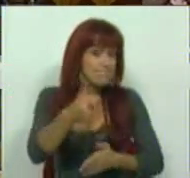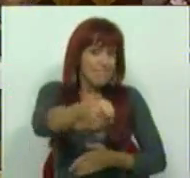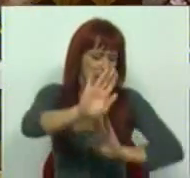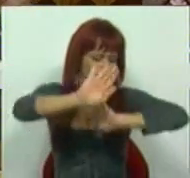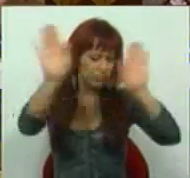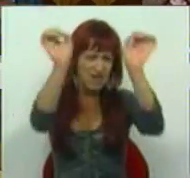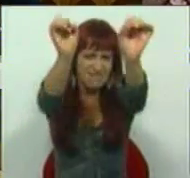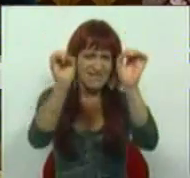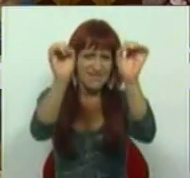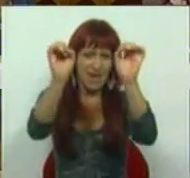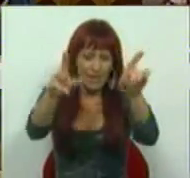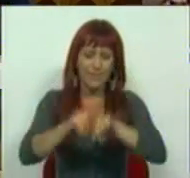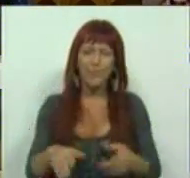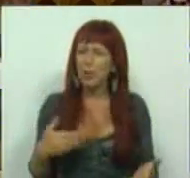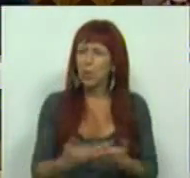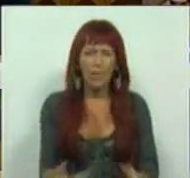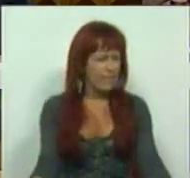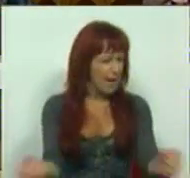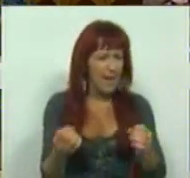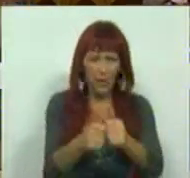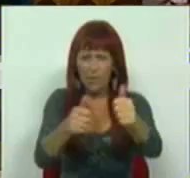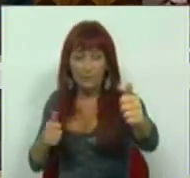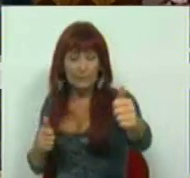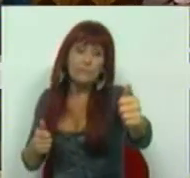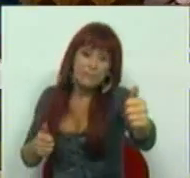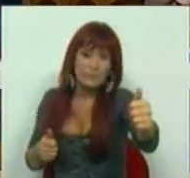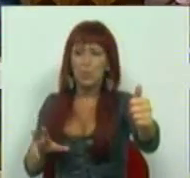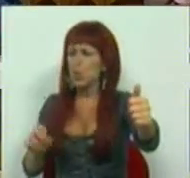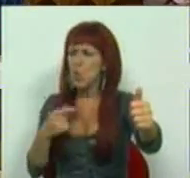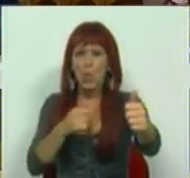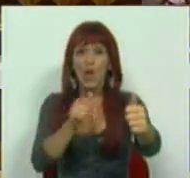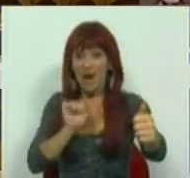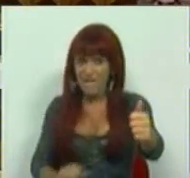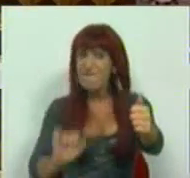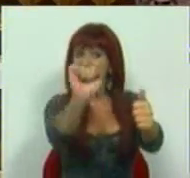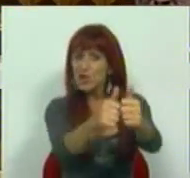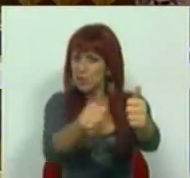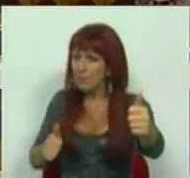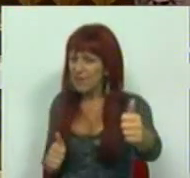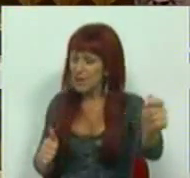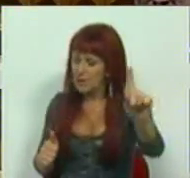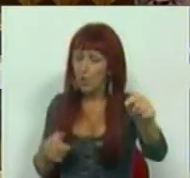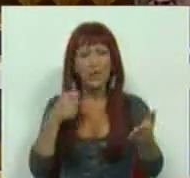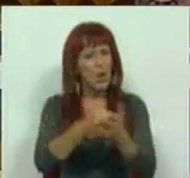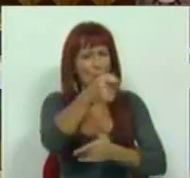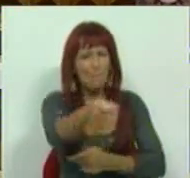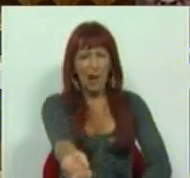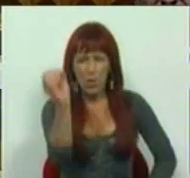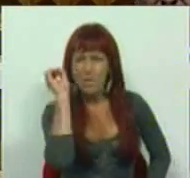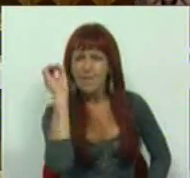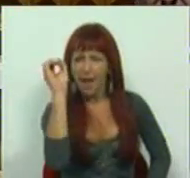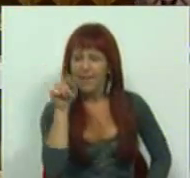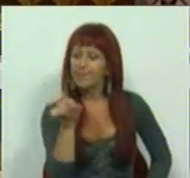pagar nada. Não deixam ninguém para trás. Nunca deixam os vossos para trás. Não pagarão